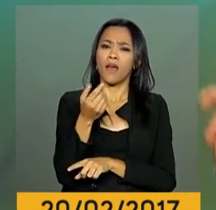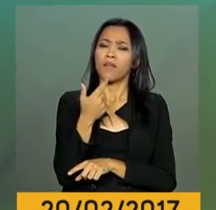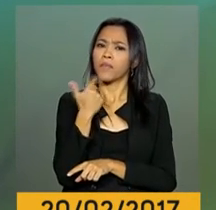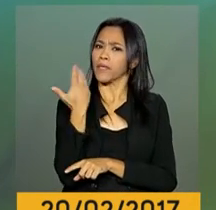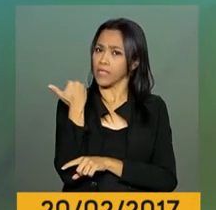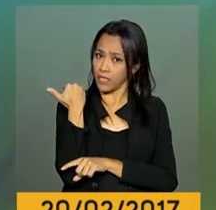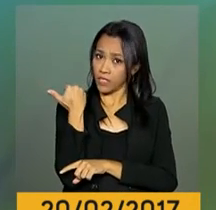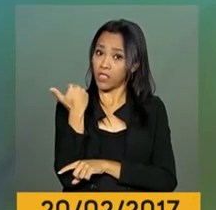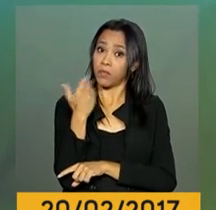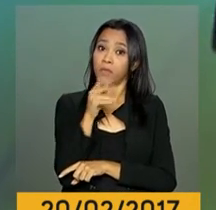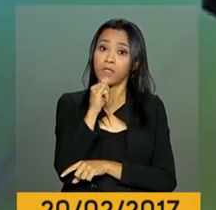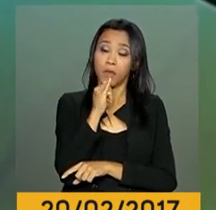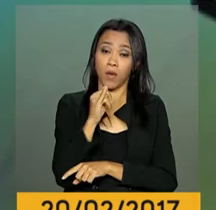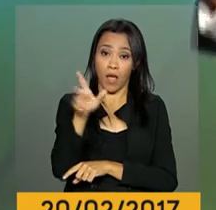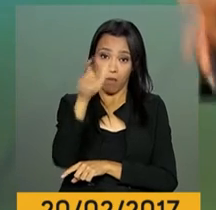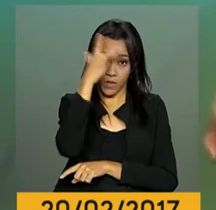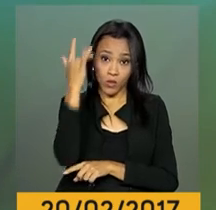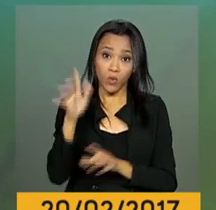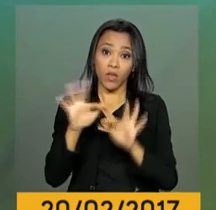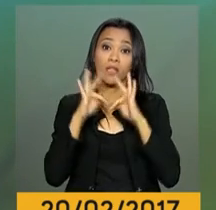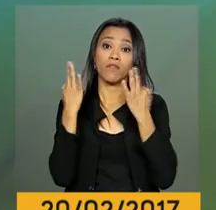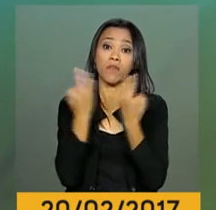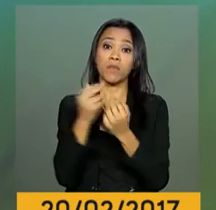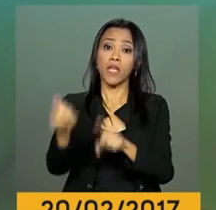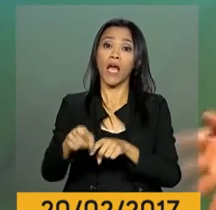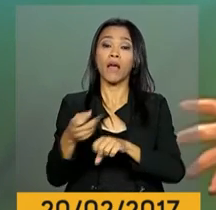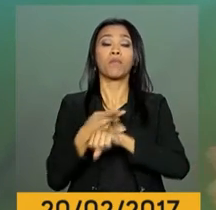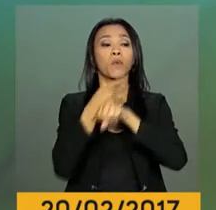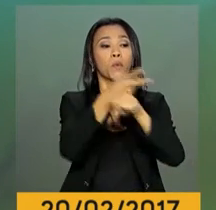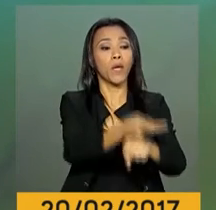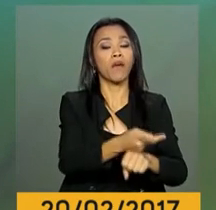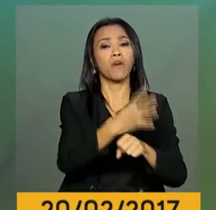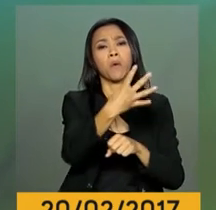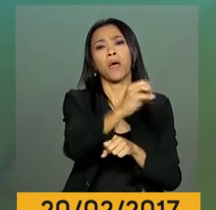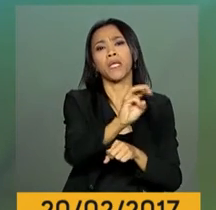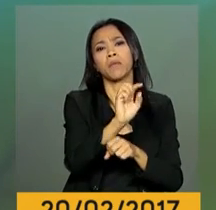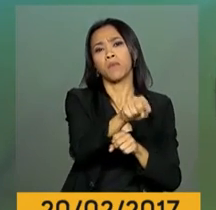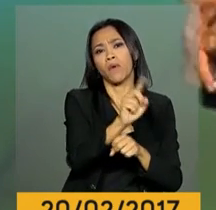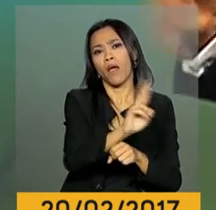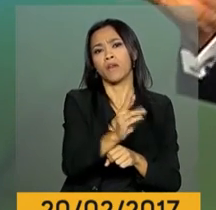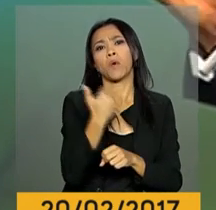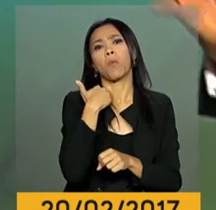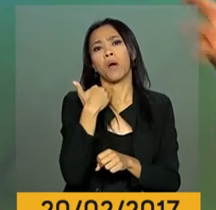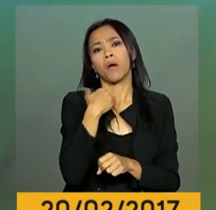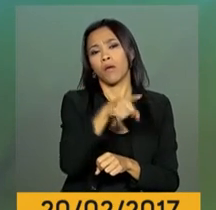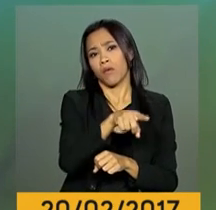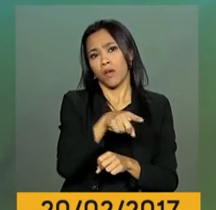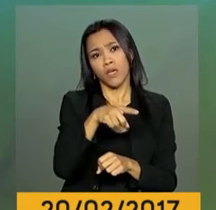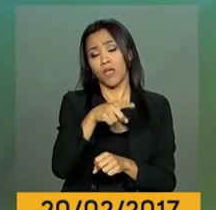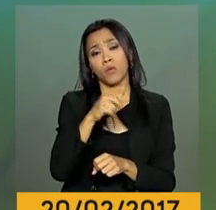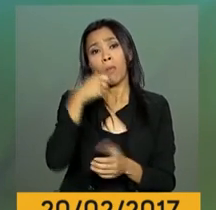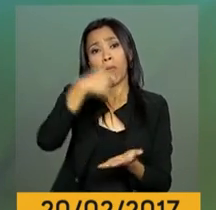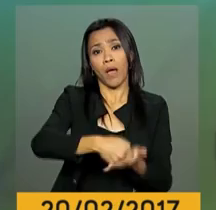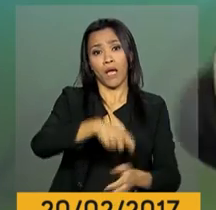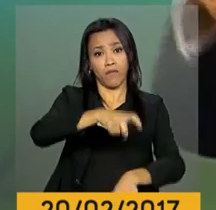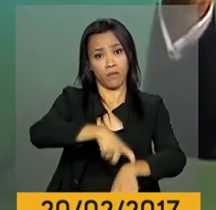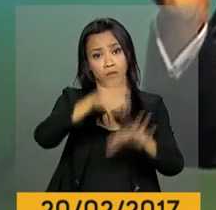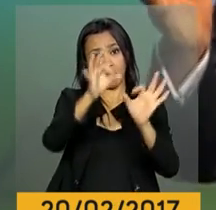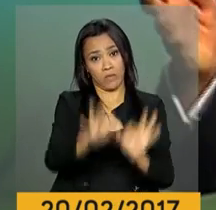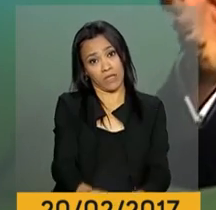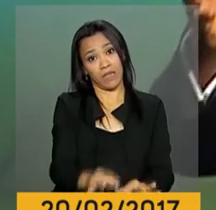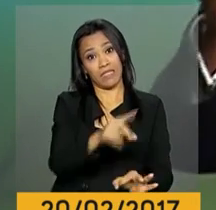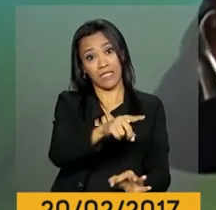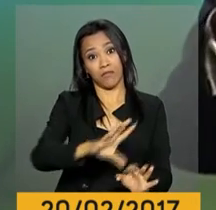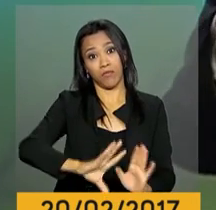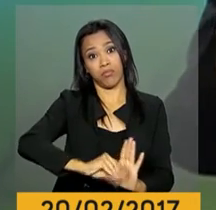familiar ia ao banco, pedia lá 20, 30 mil reais no Banco do Nordeste, 40 mil reais, e como não pagava no tempo oportuno, aquilo ia crescendo